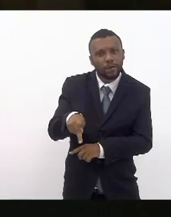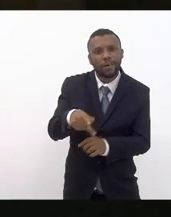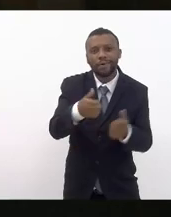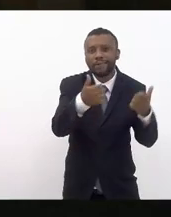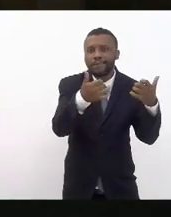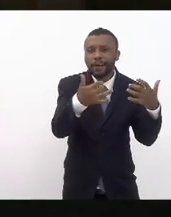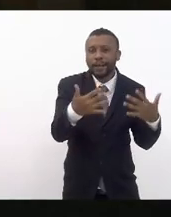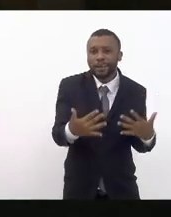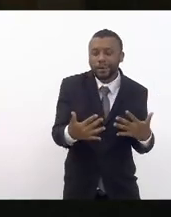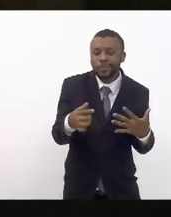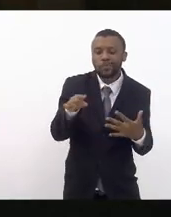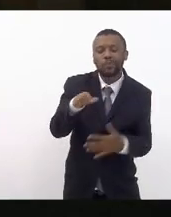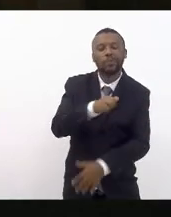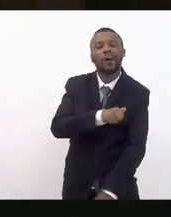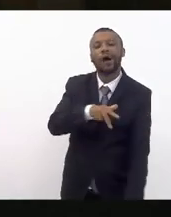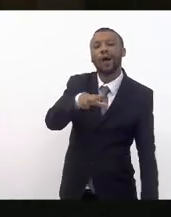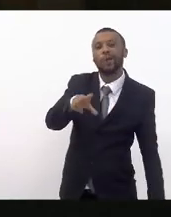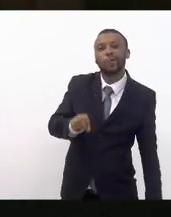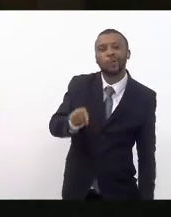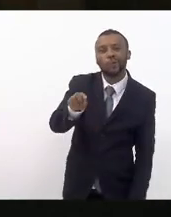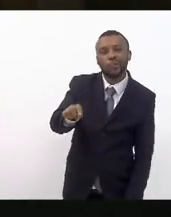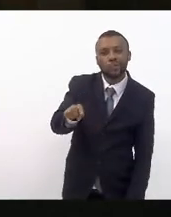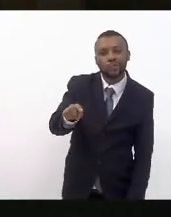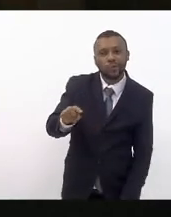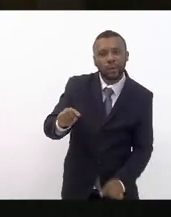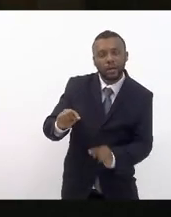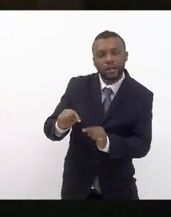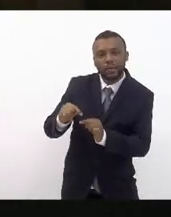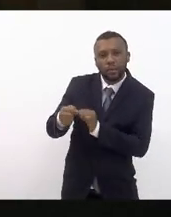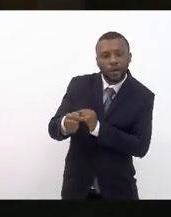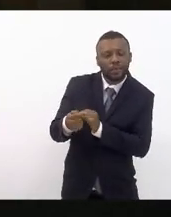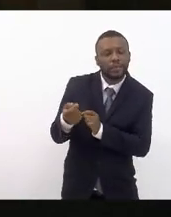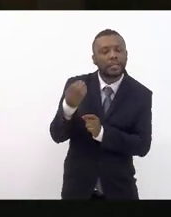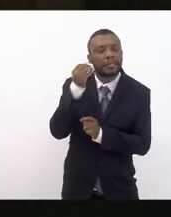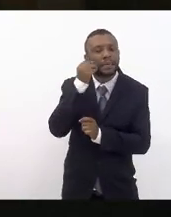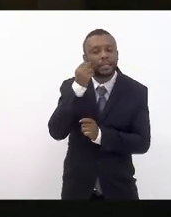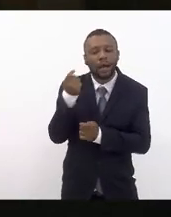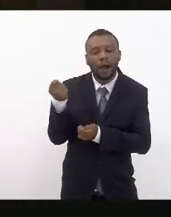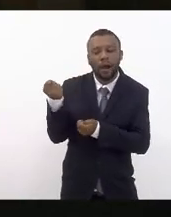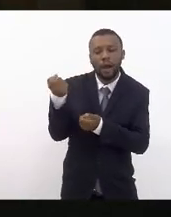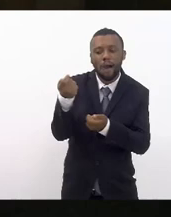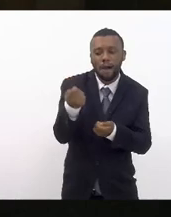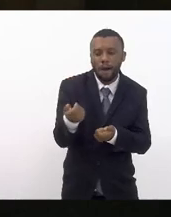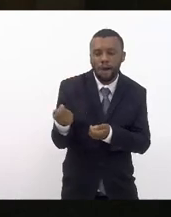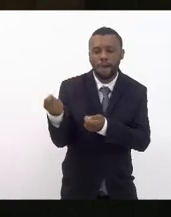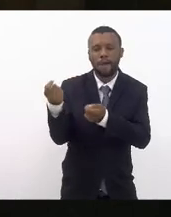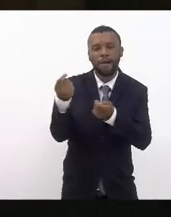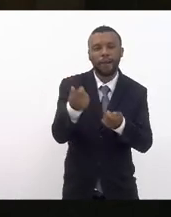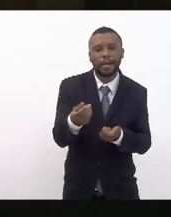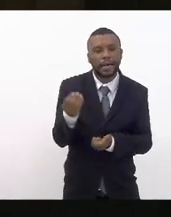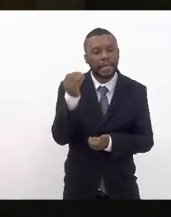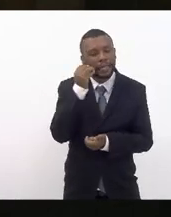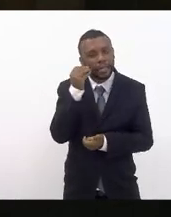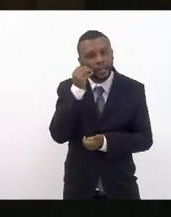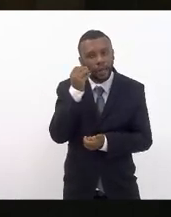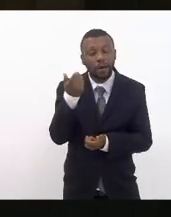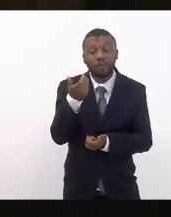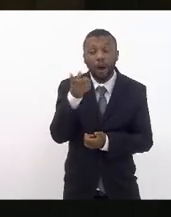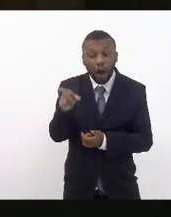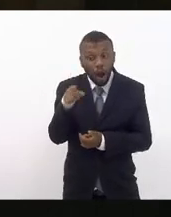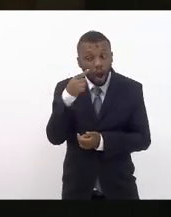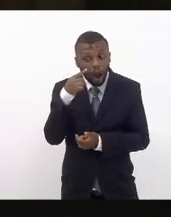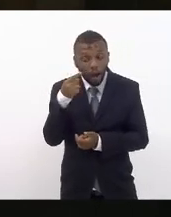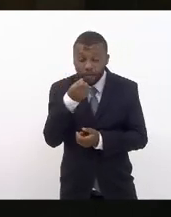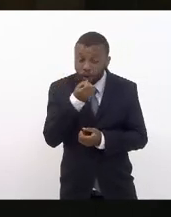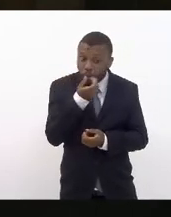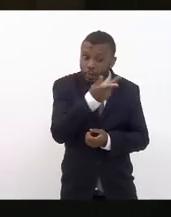que o aluno, depois de chantageá-lo, dizendo que iria contar para o pai,